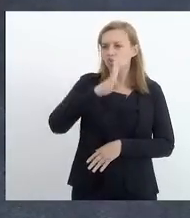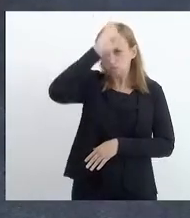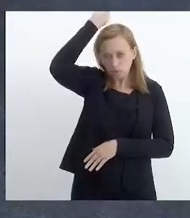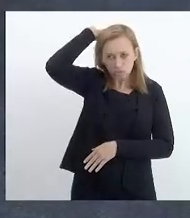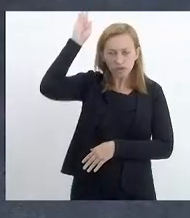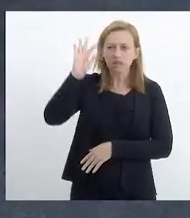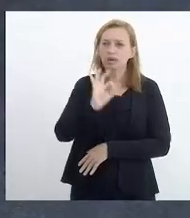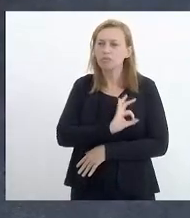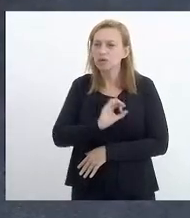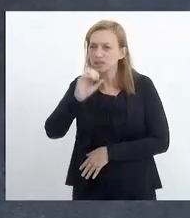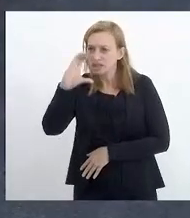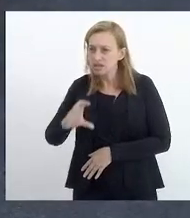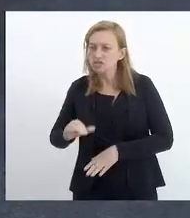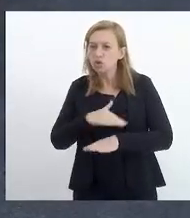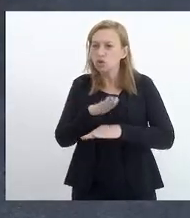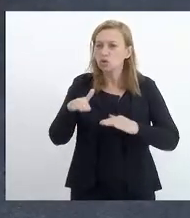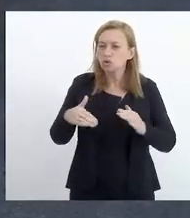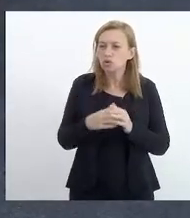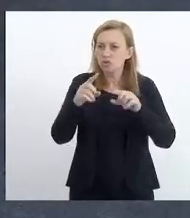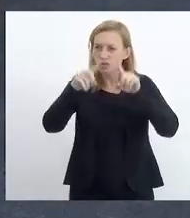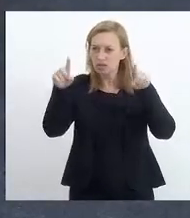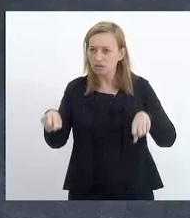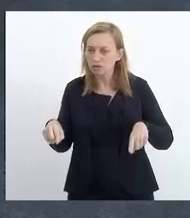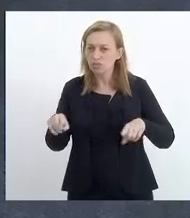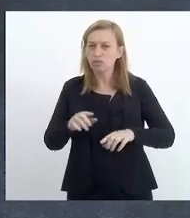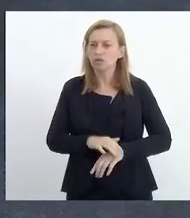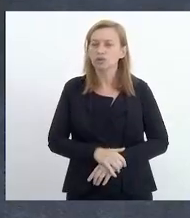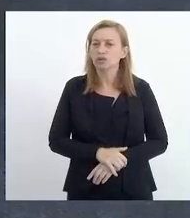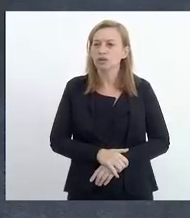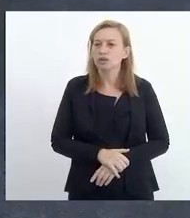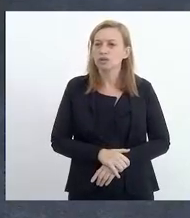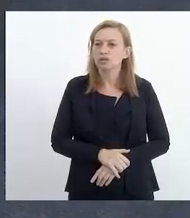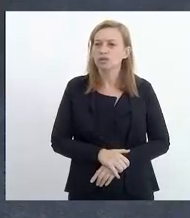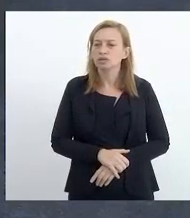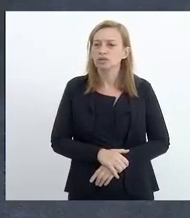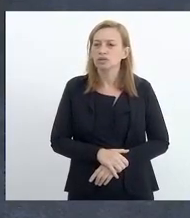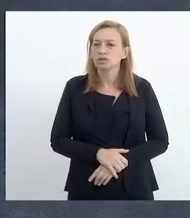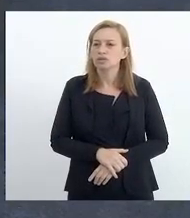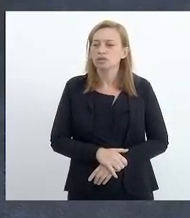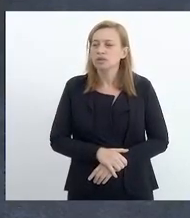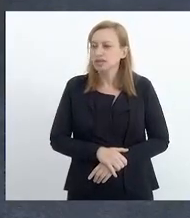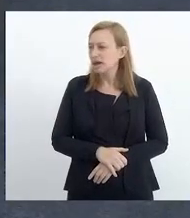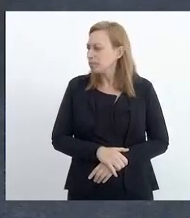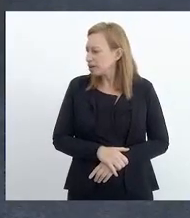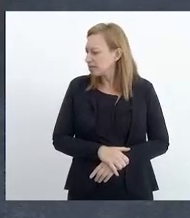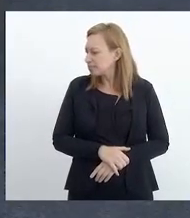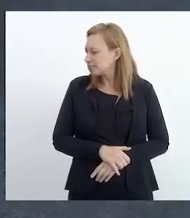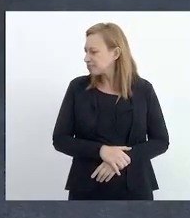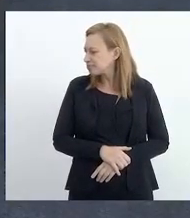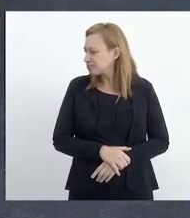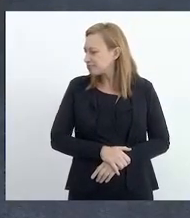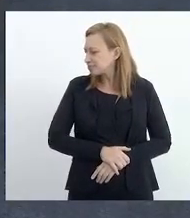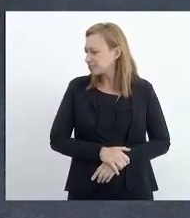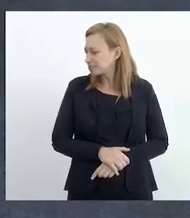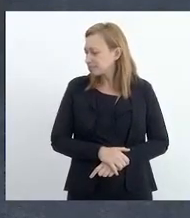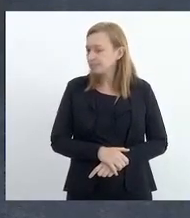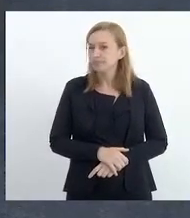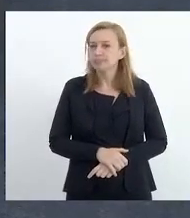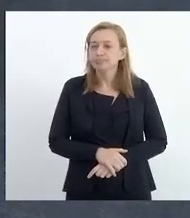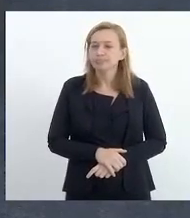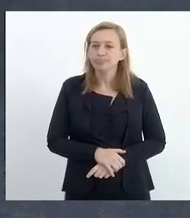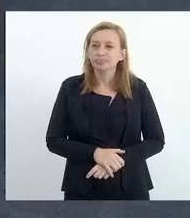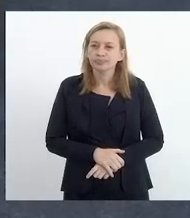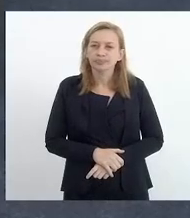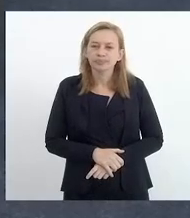e todos os servidores terão efetivamente um resultado benéfico. Porque quando